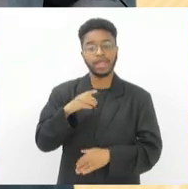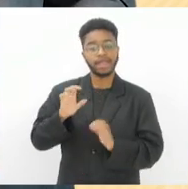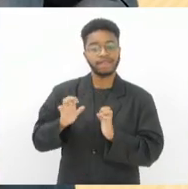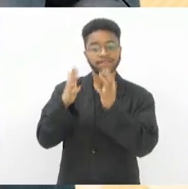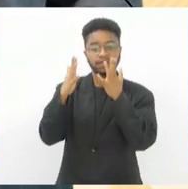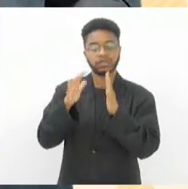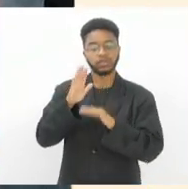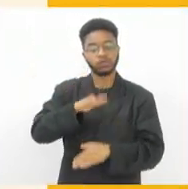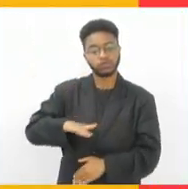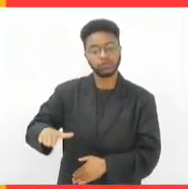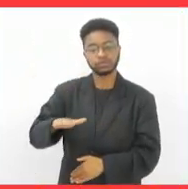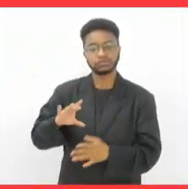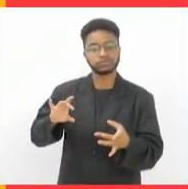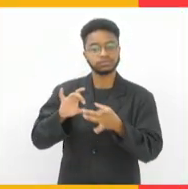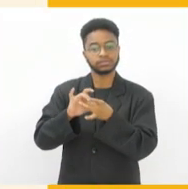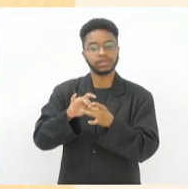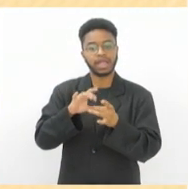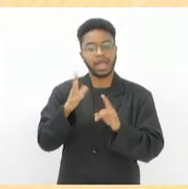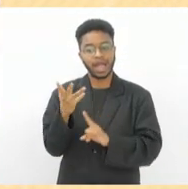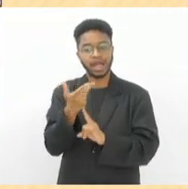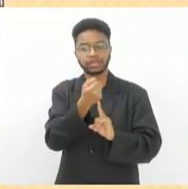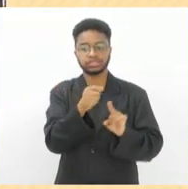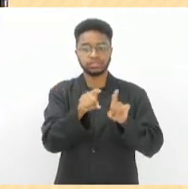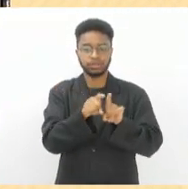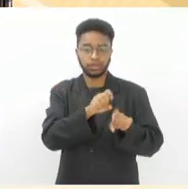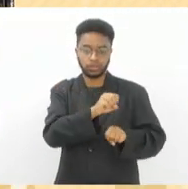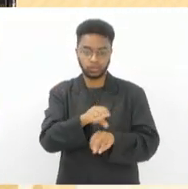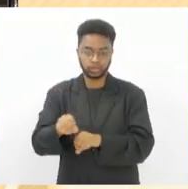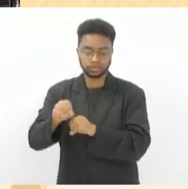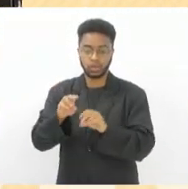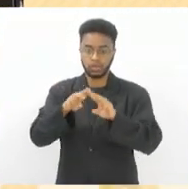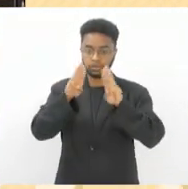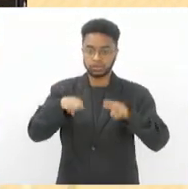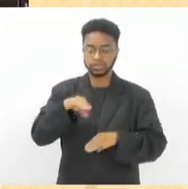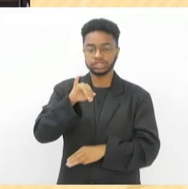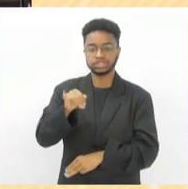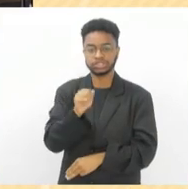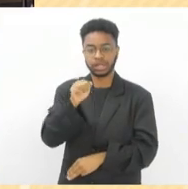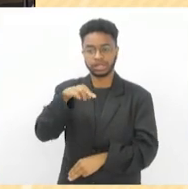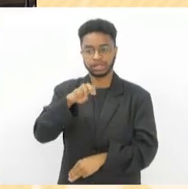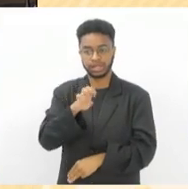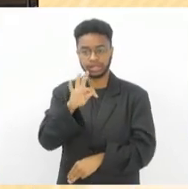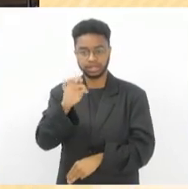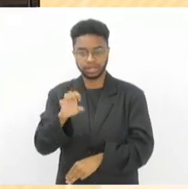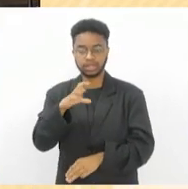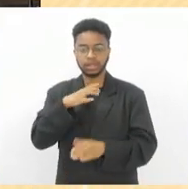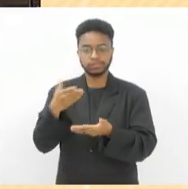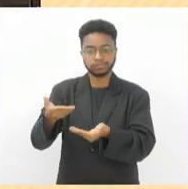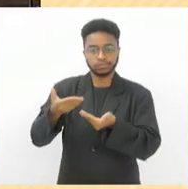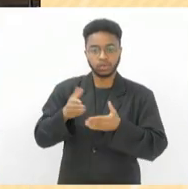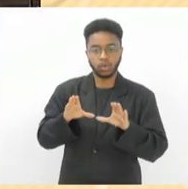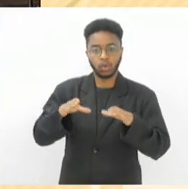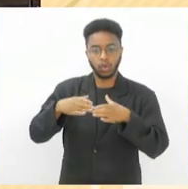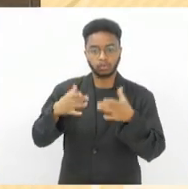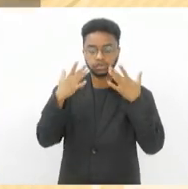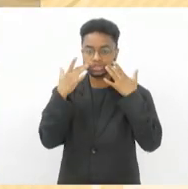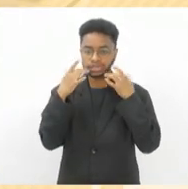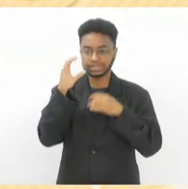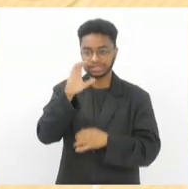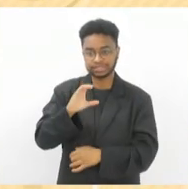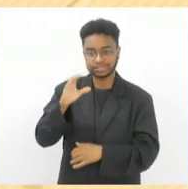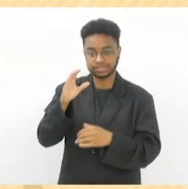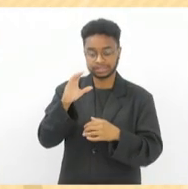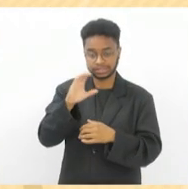une arte com a educação. O Museu Janete Costa de Arte Popular recebe a companhia teatral Ciência Encenada, com